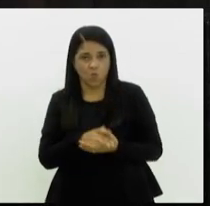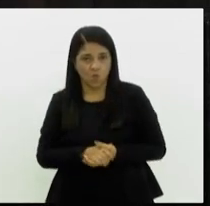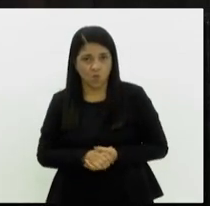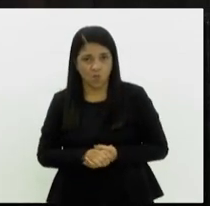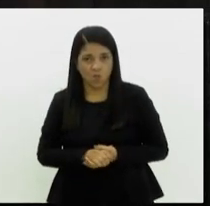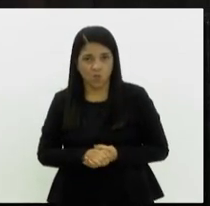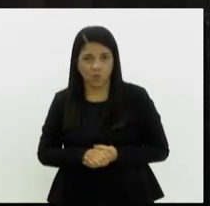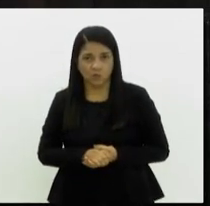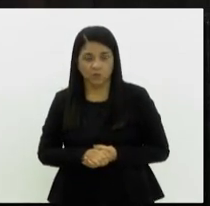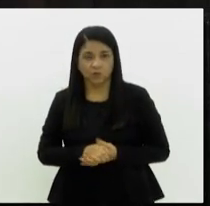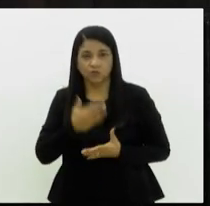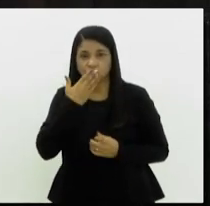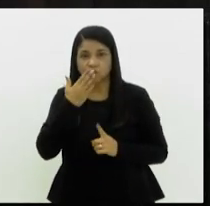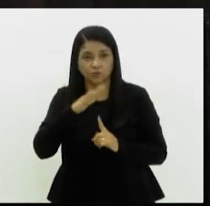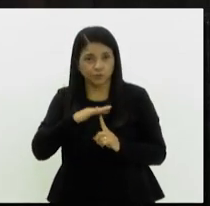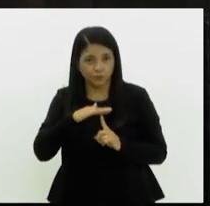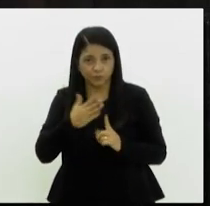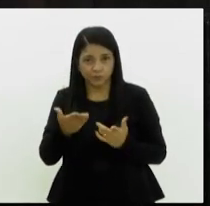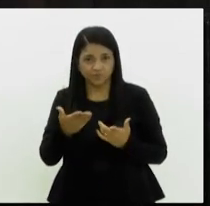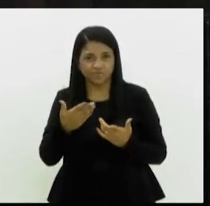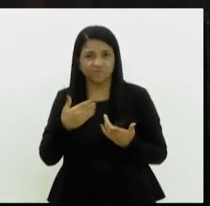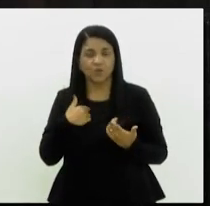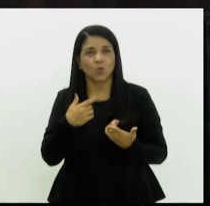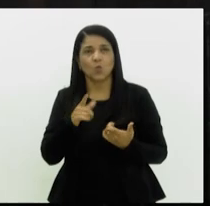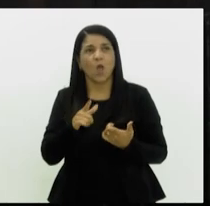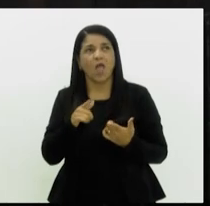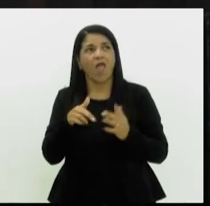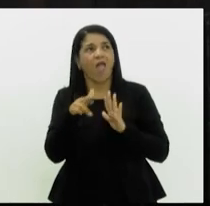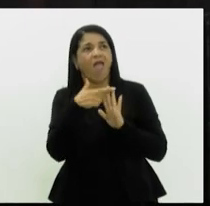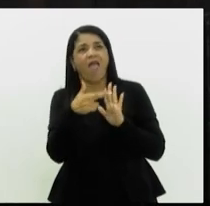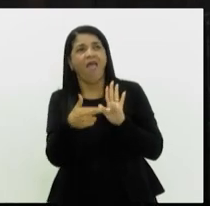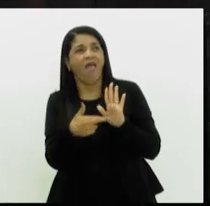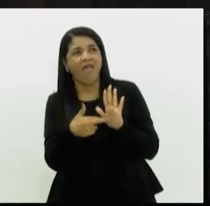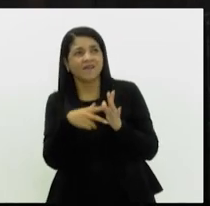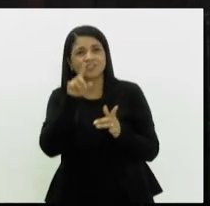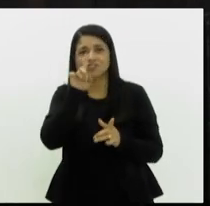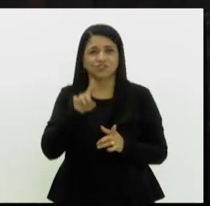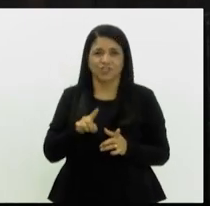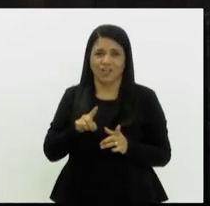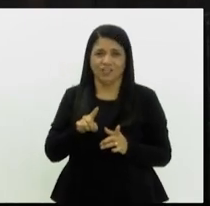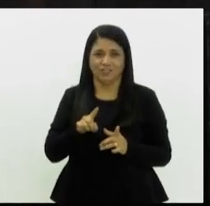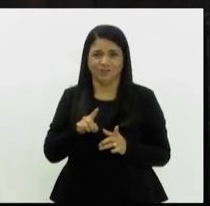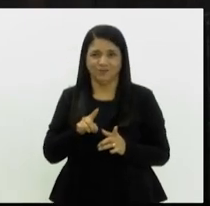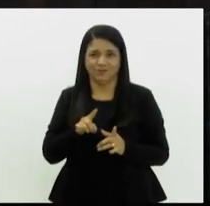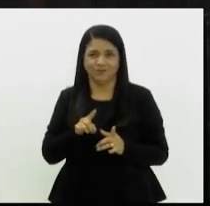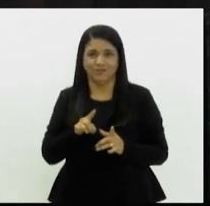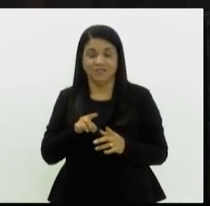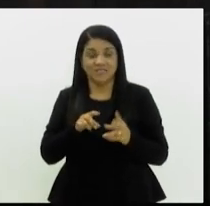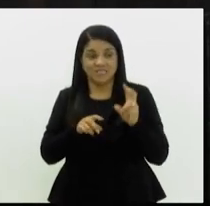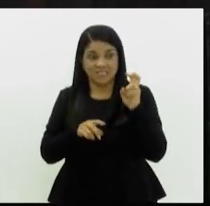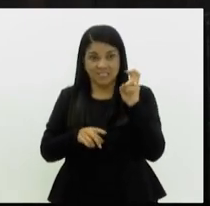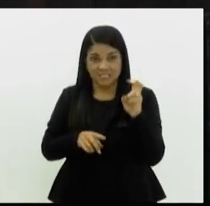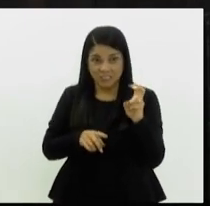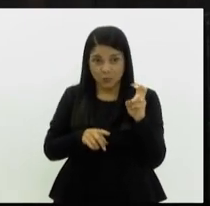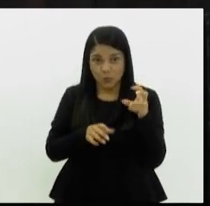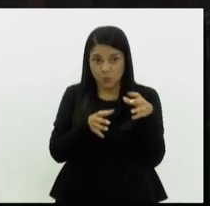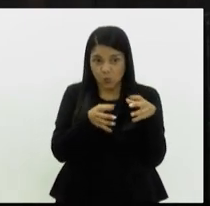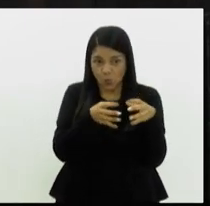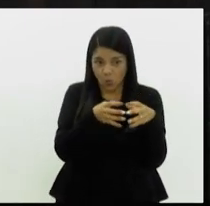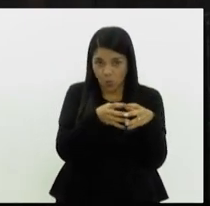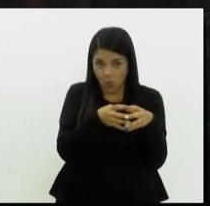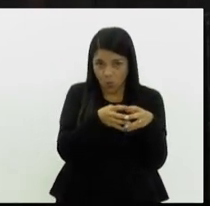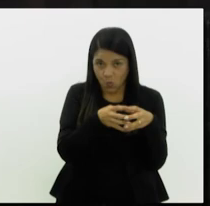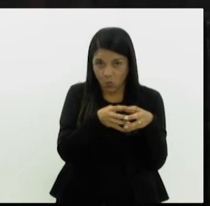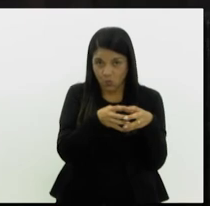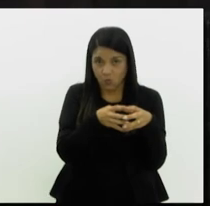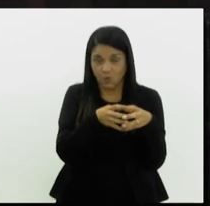aqui do atravessar aos direitos e às regras, até porque esse grupo, esses 5 homens héteros e